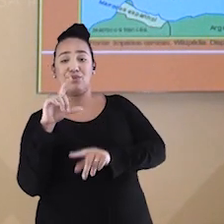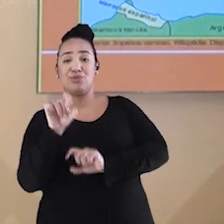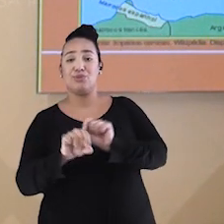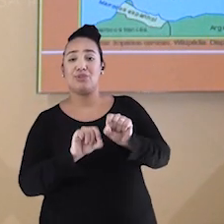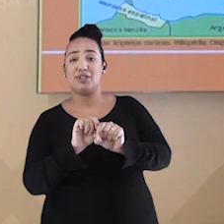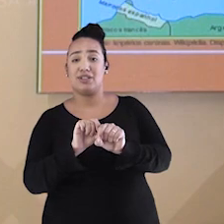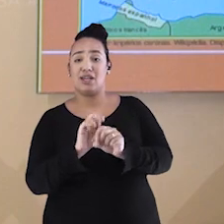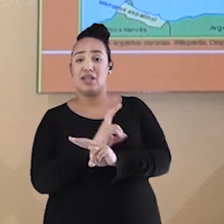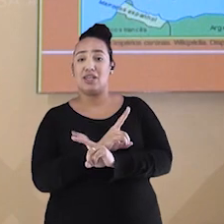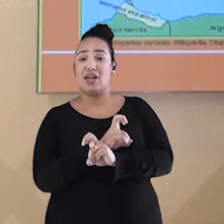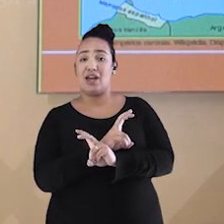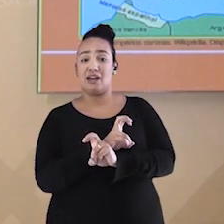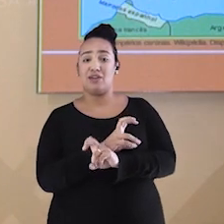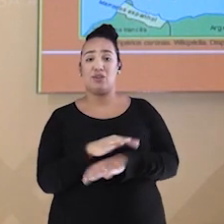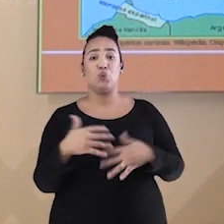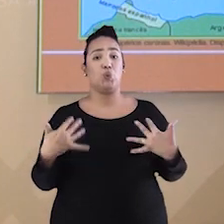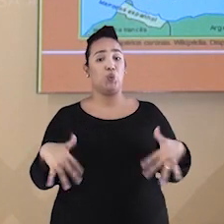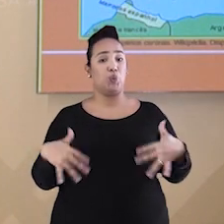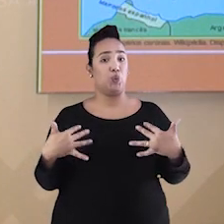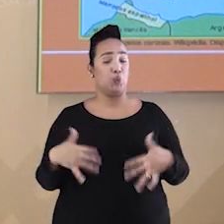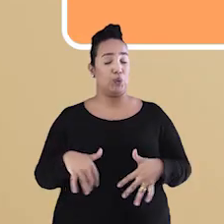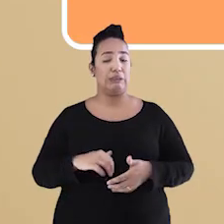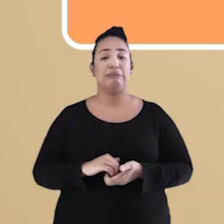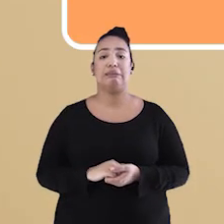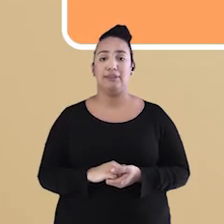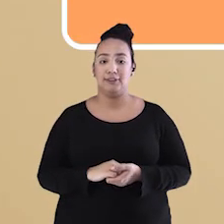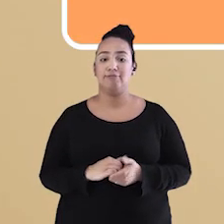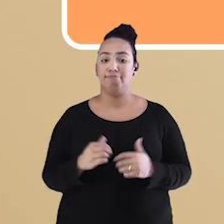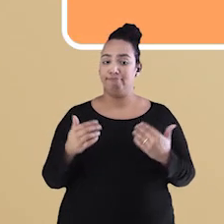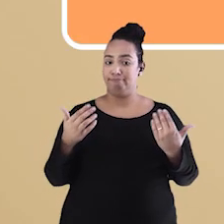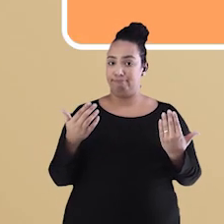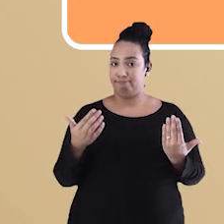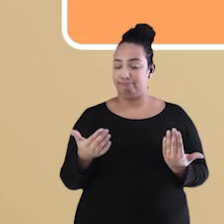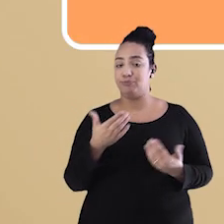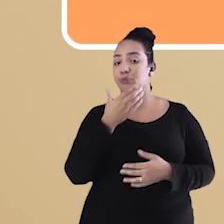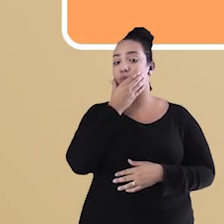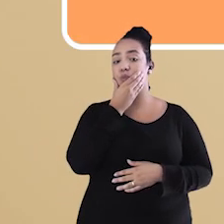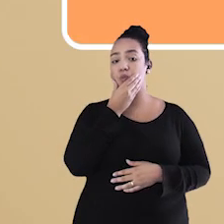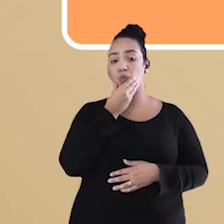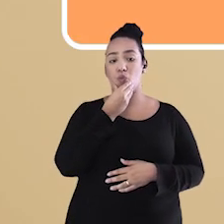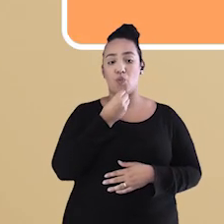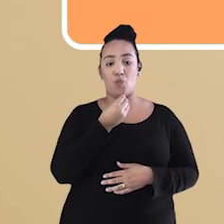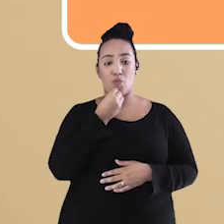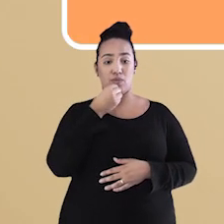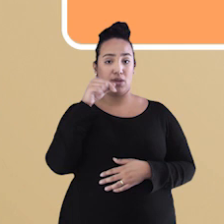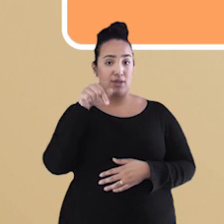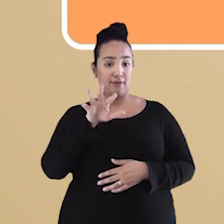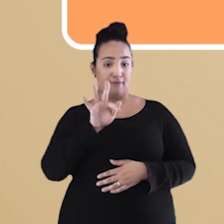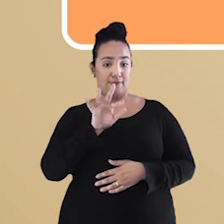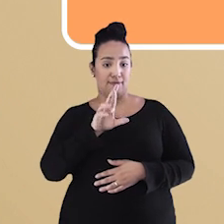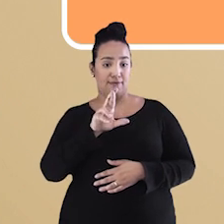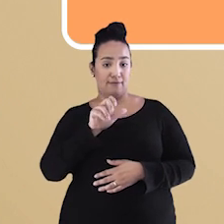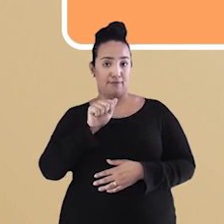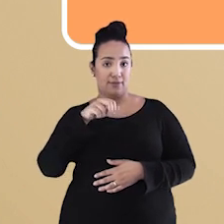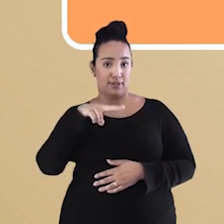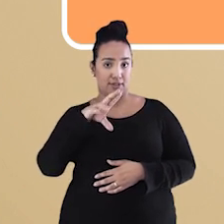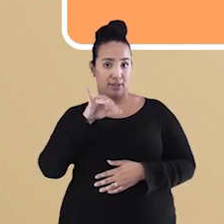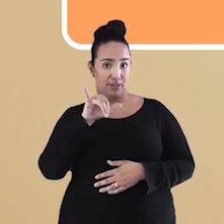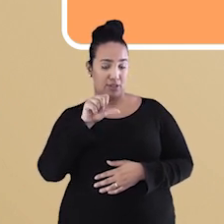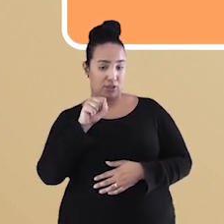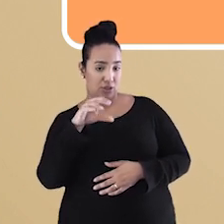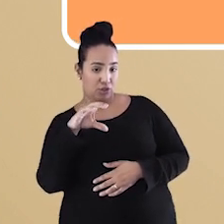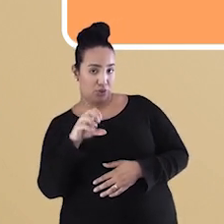que vocês estão pensando. Vem treta por aí. Francisco Ferdinando, o herdeiro do trono austríaco, e sua esposa, a